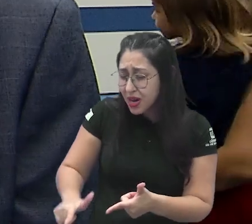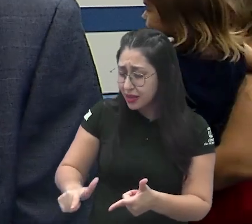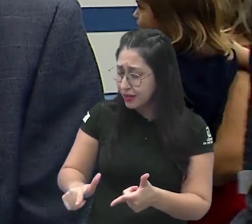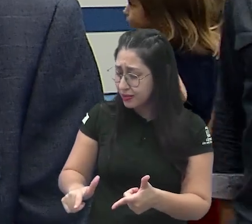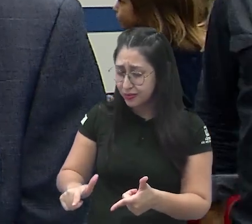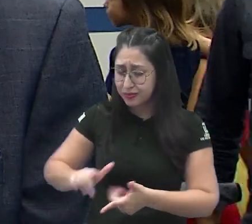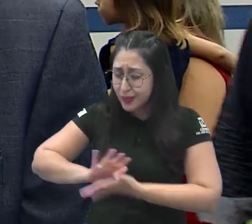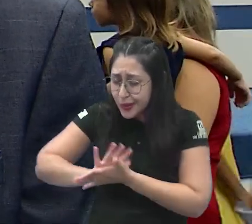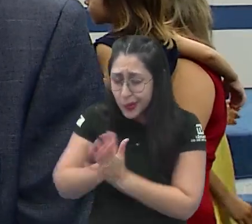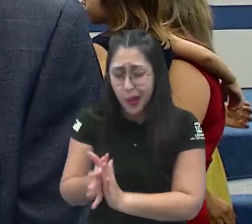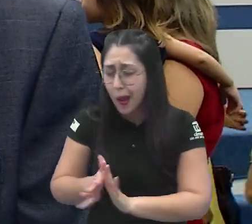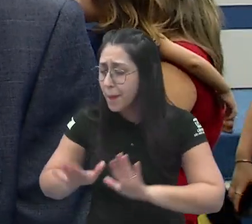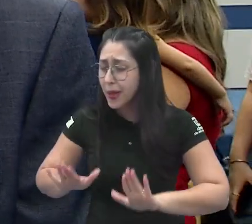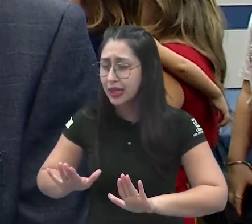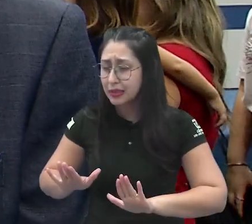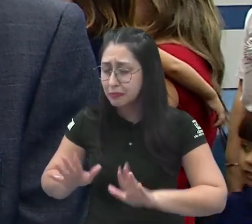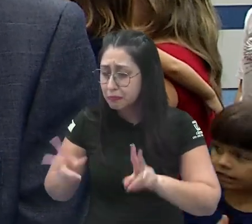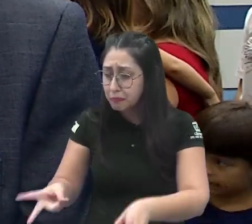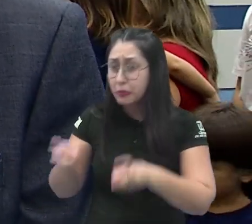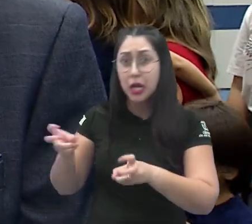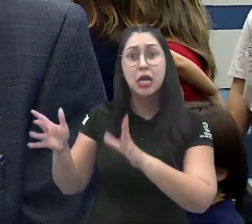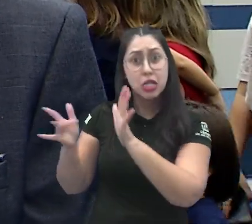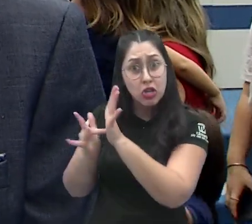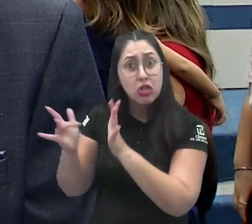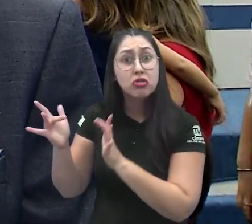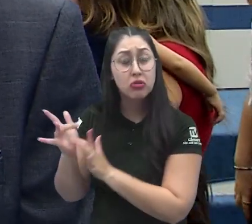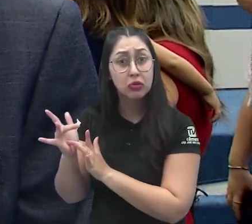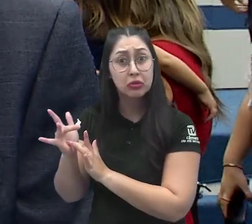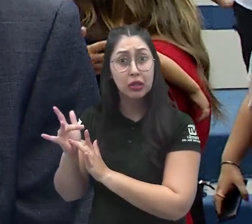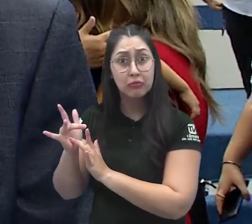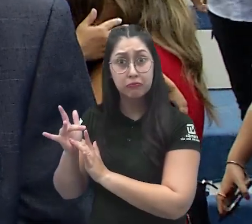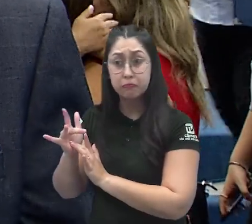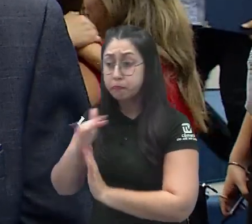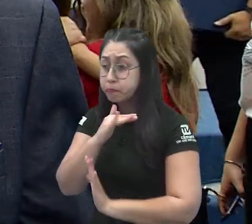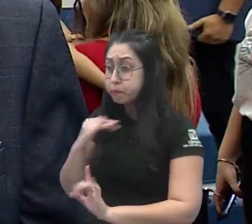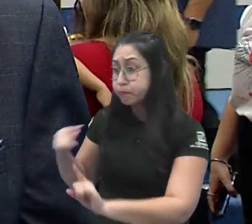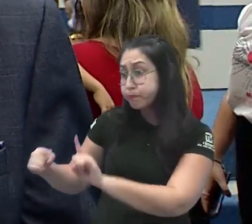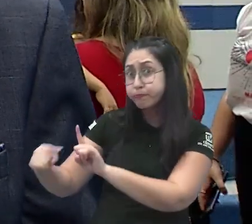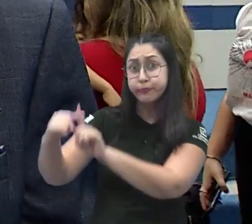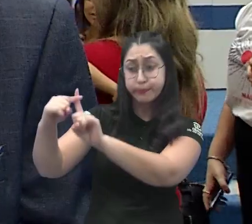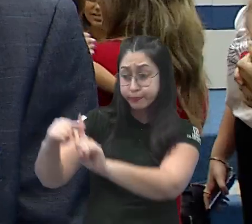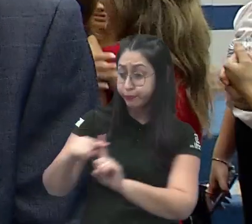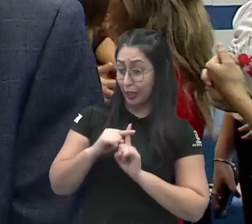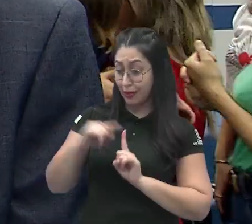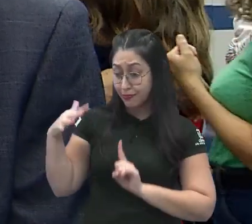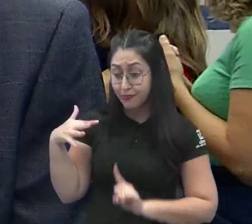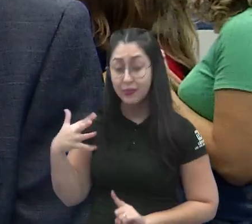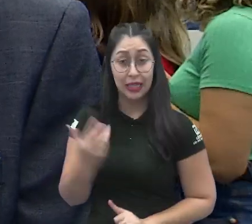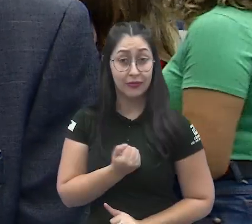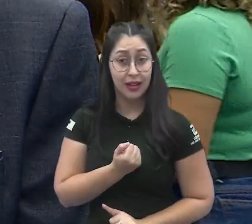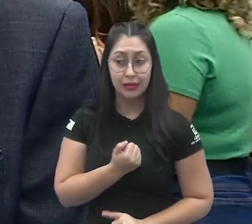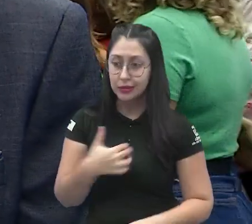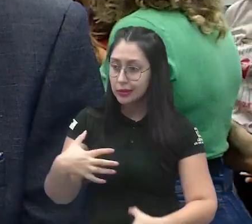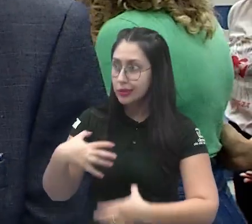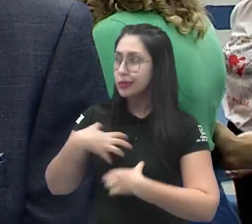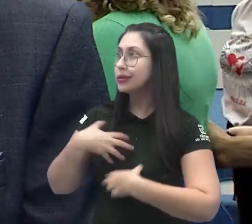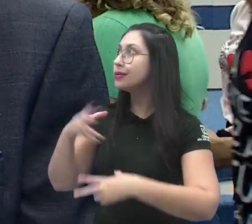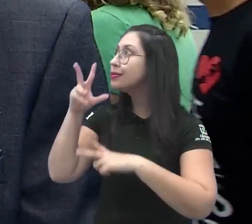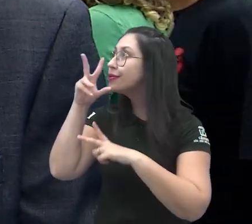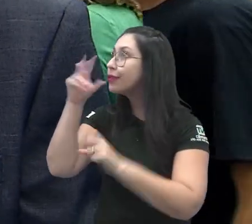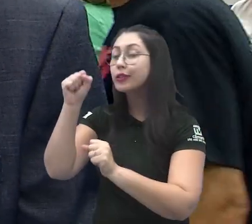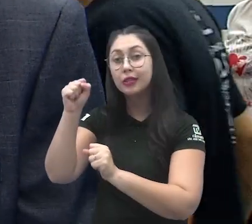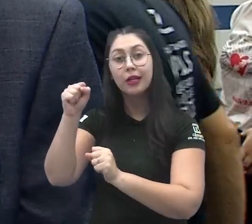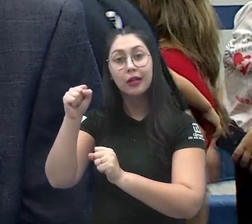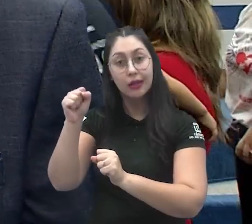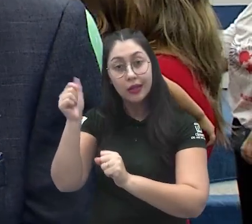que lá não era o lugar dele, que Deus não tinha morrido na cruz, Jesus não tinha morrido na cruz para que ele estivesse naquele lugar. E ele sentiu